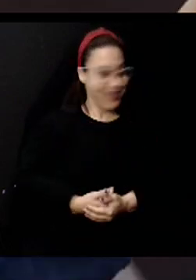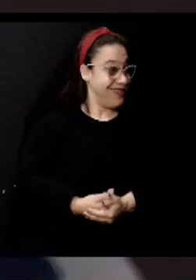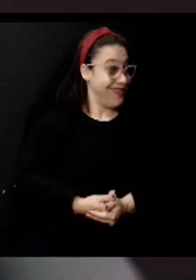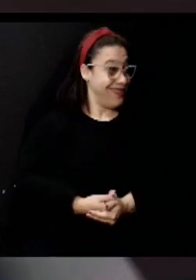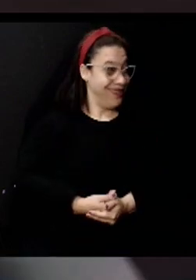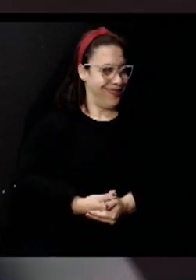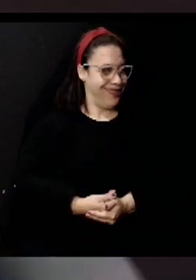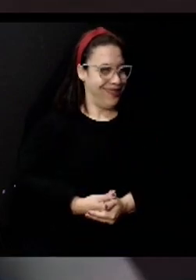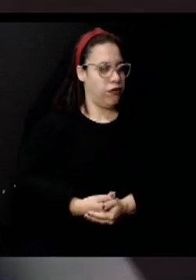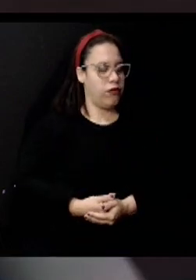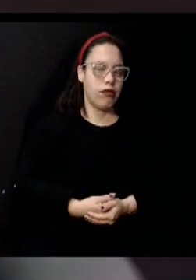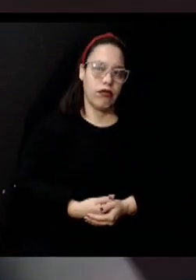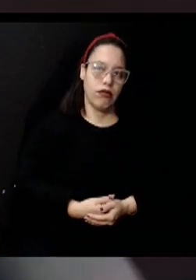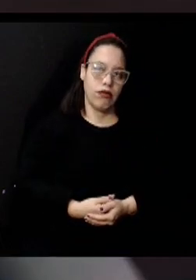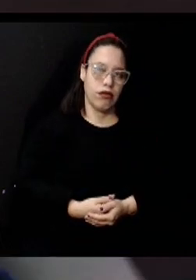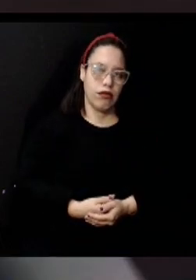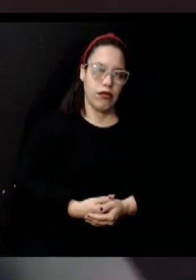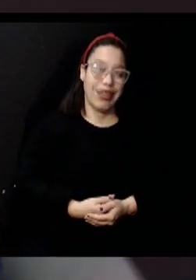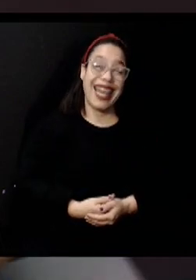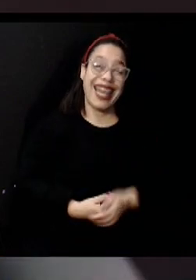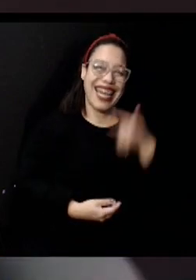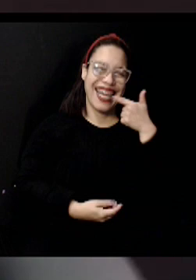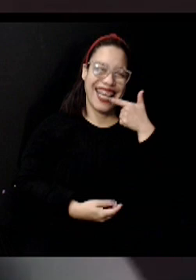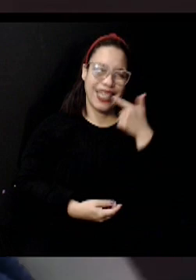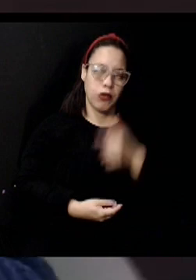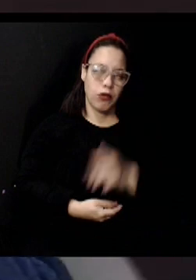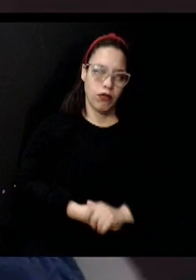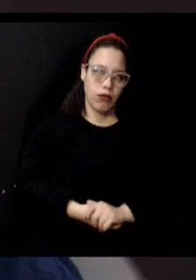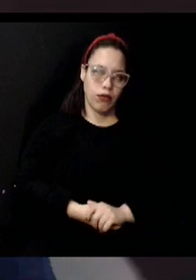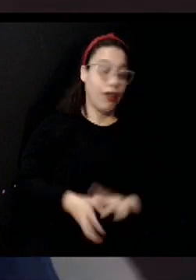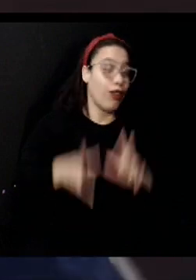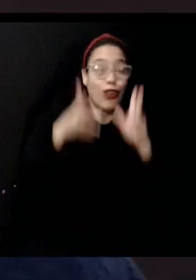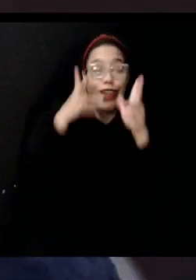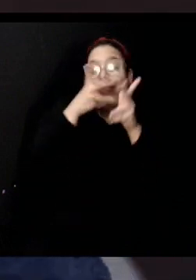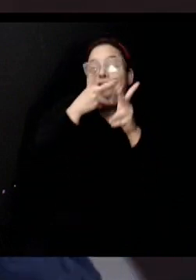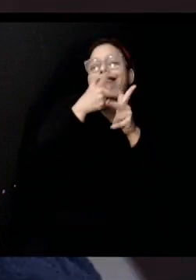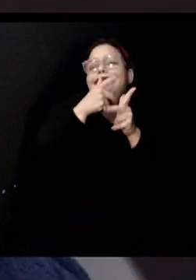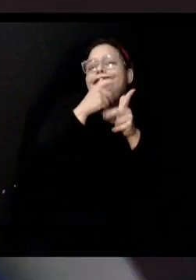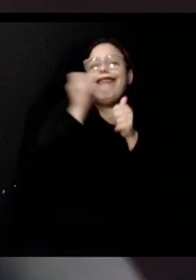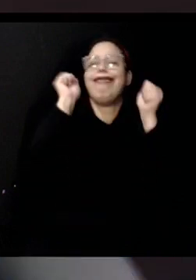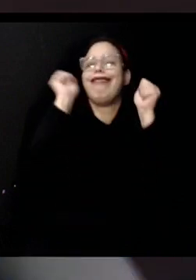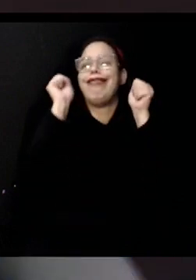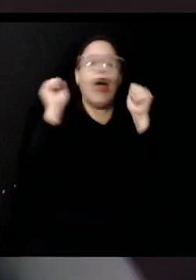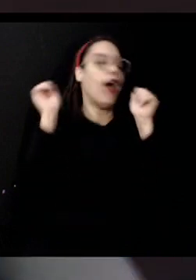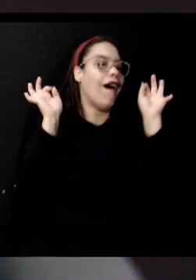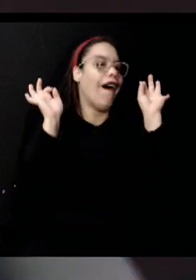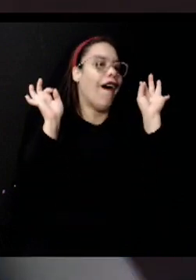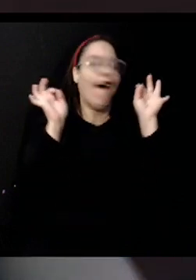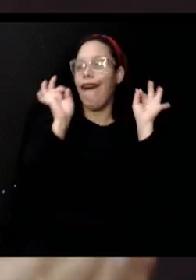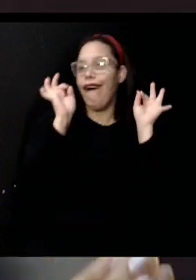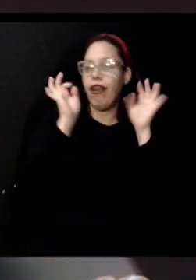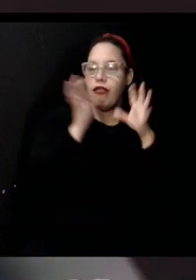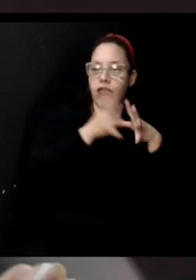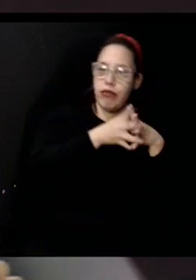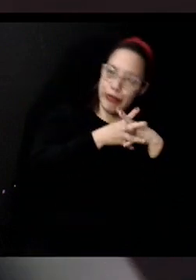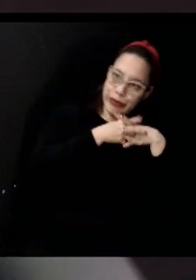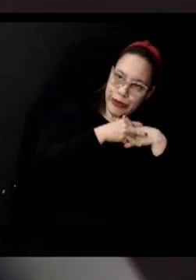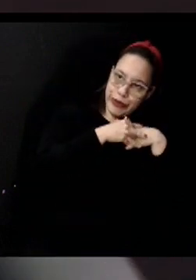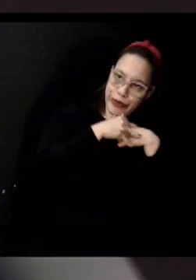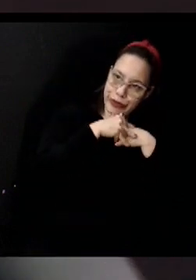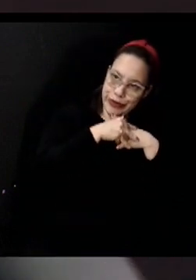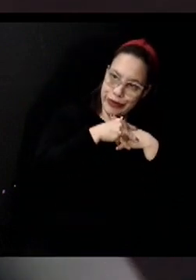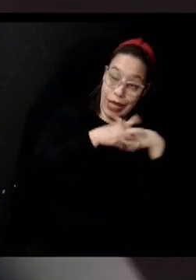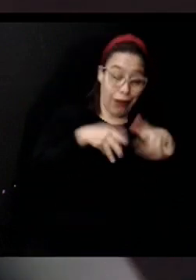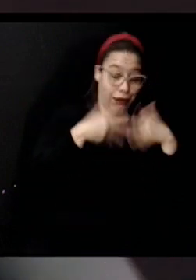de creme dental, Sim. tudo é lindo, tudo é bonito, né. Então, quando você traz o